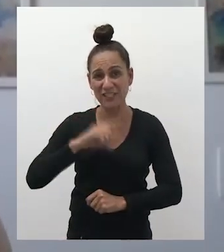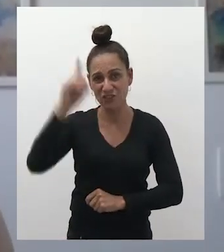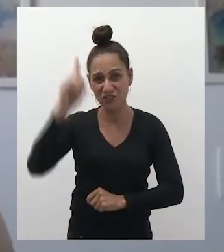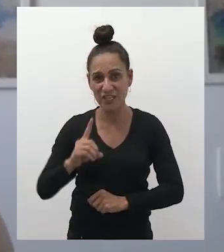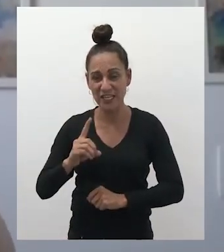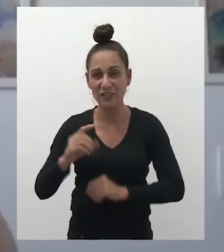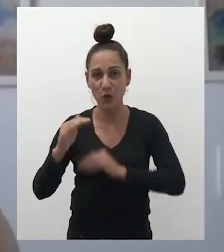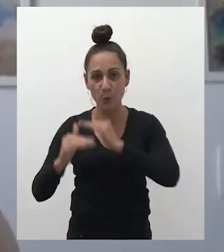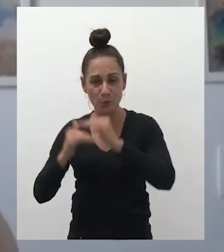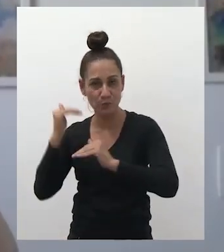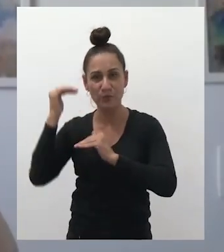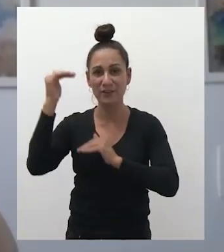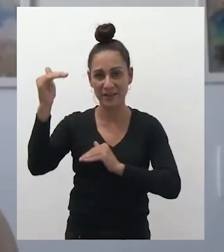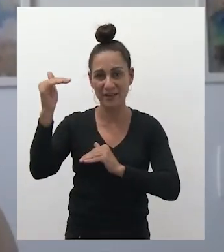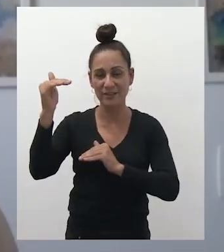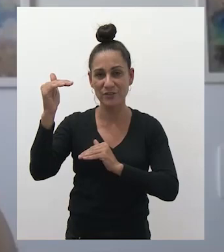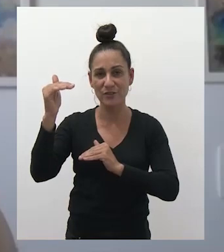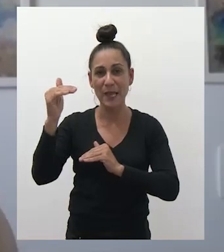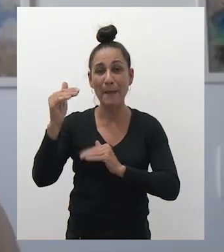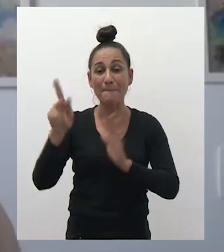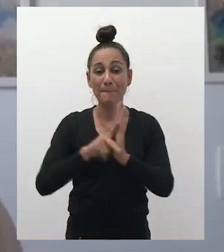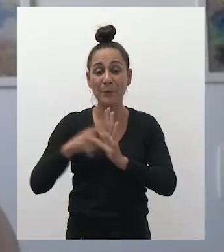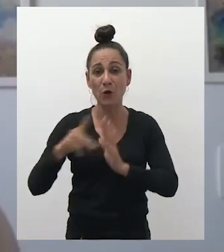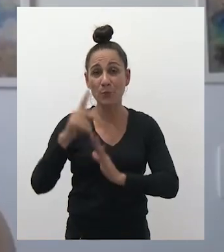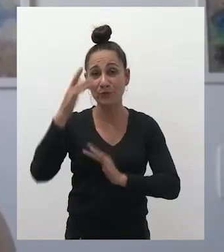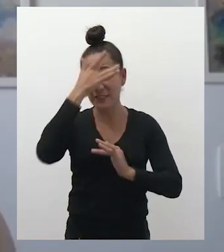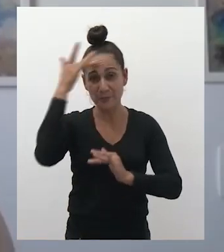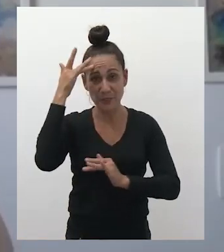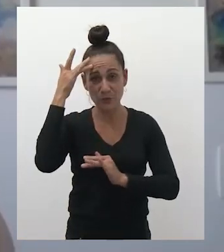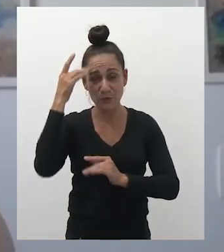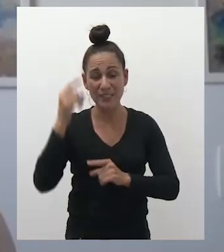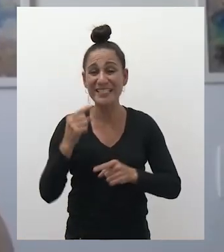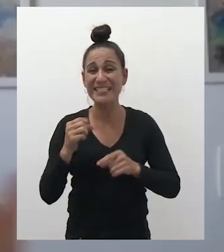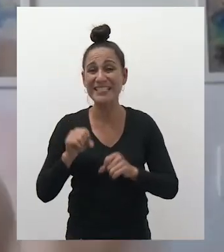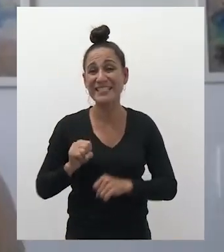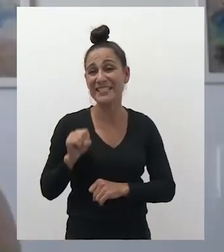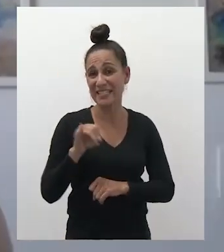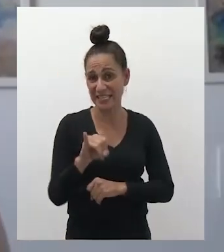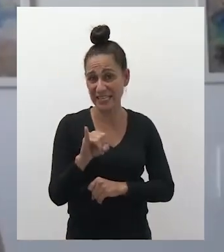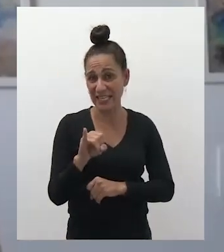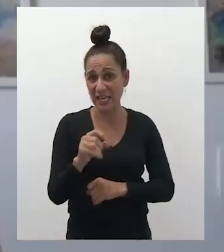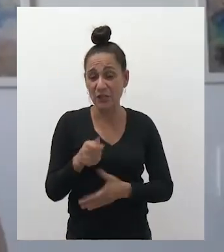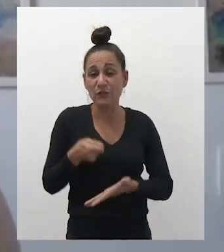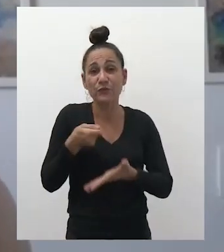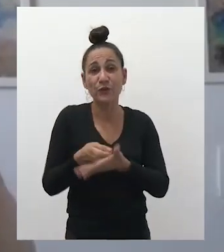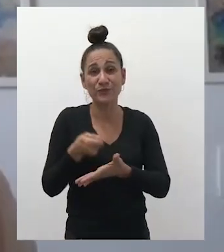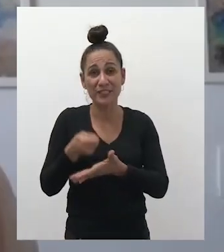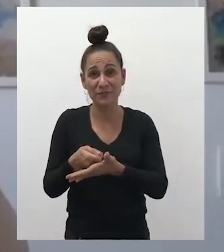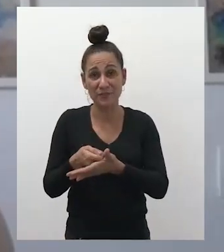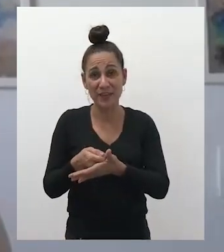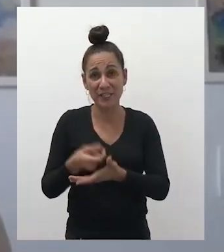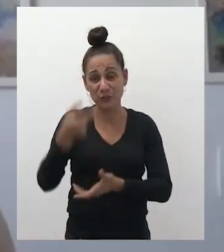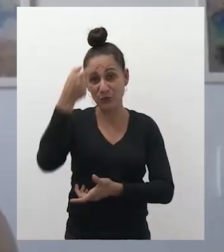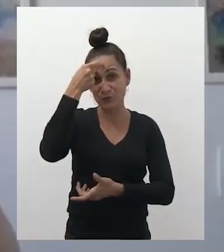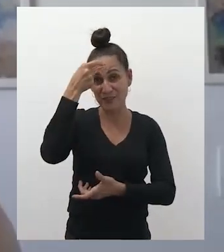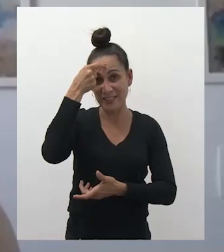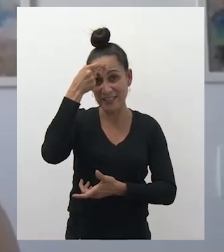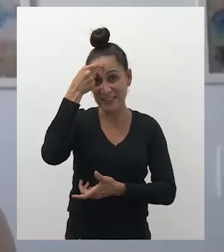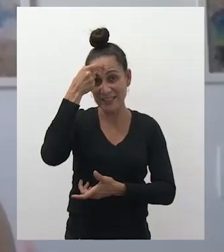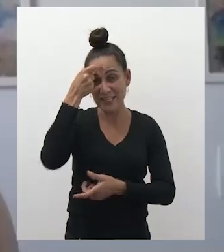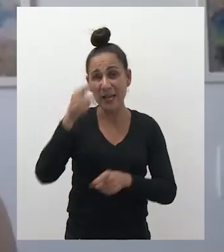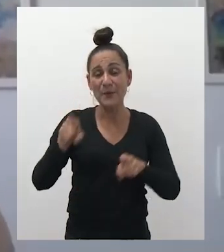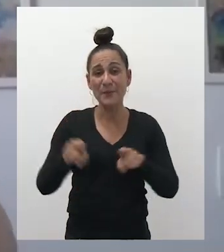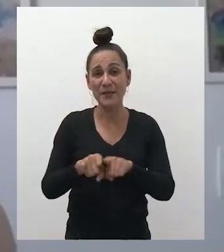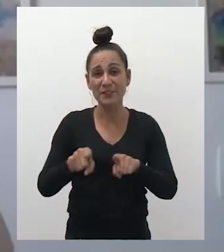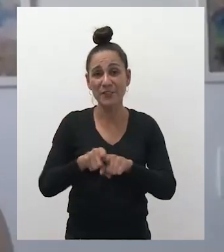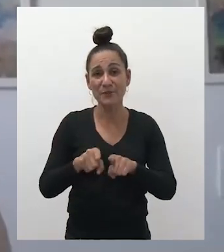progresso pertence às pessoas. Se não for por um dever de consciência, por um dever jurídico que os países têm